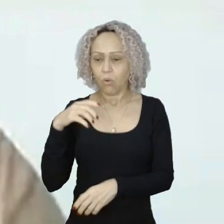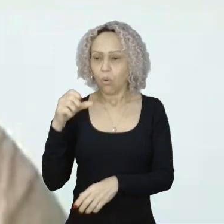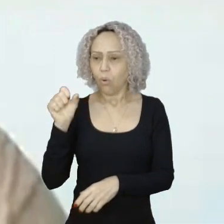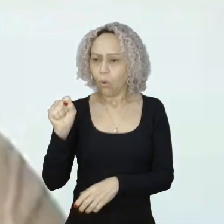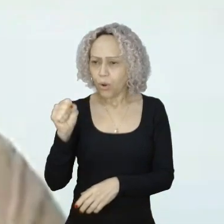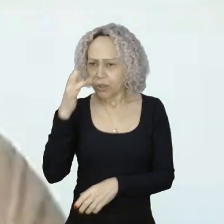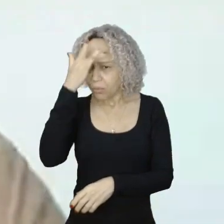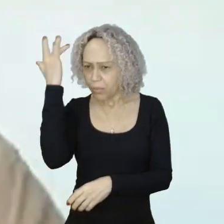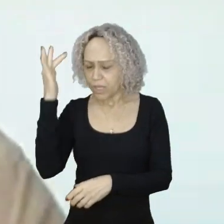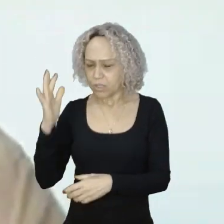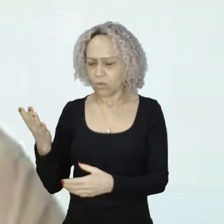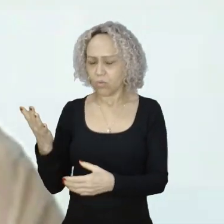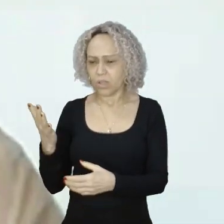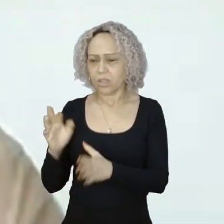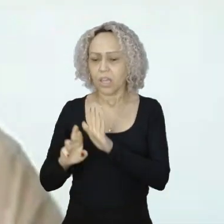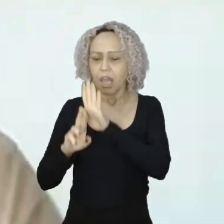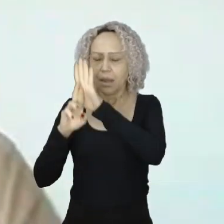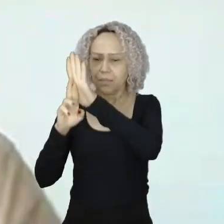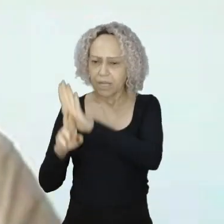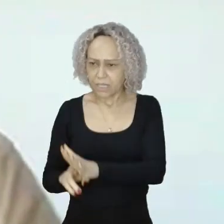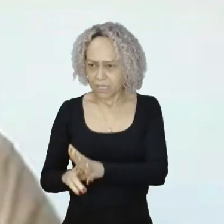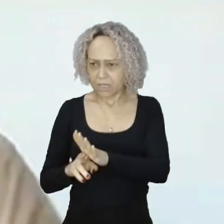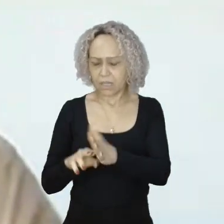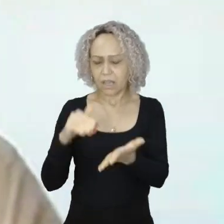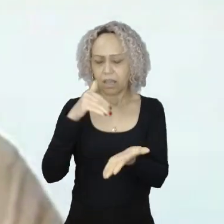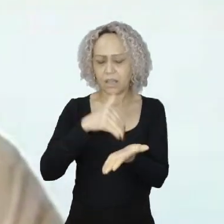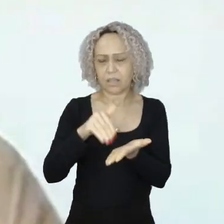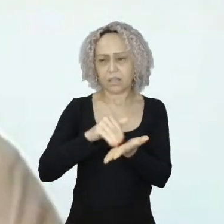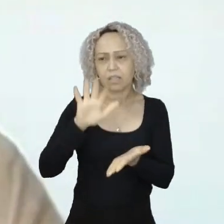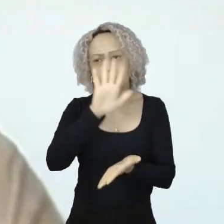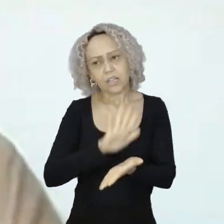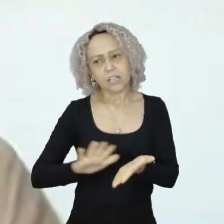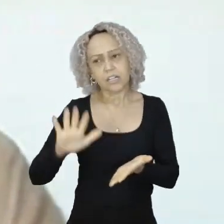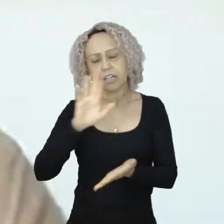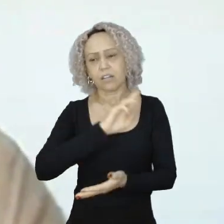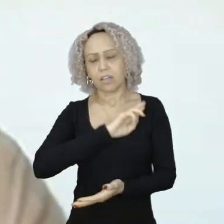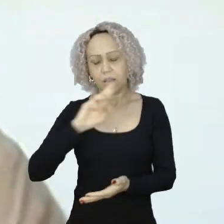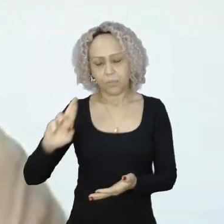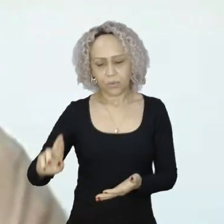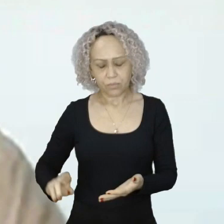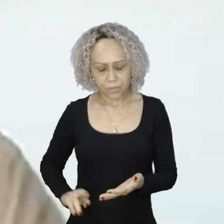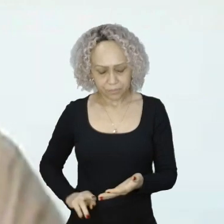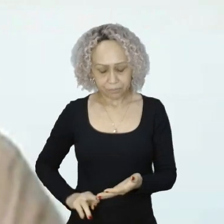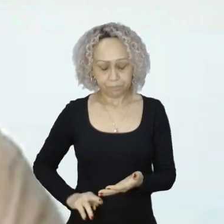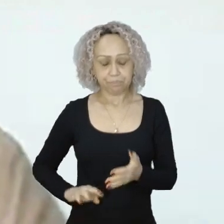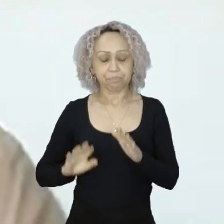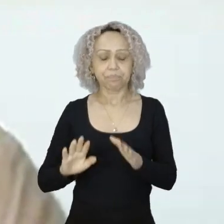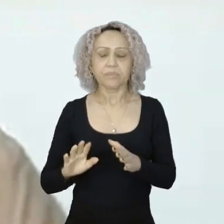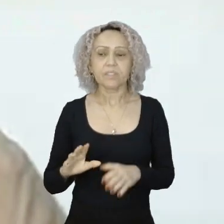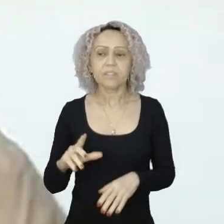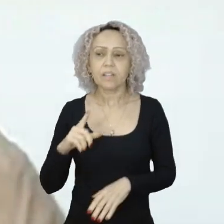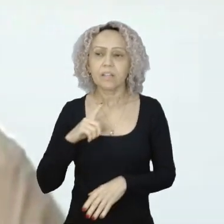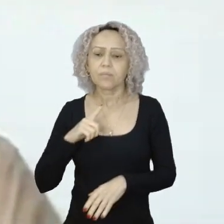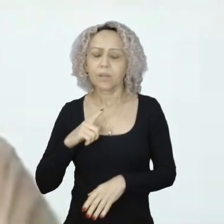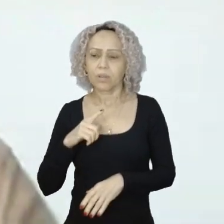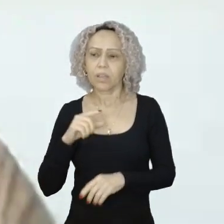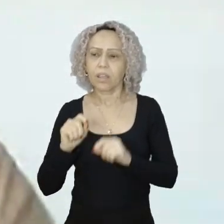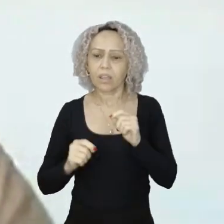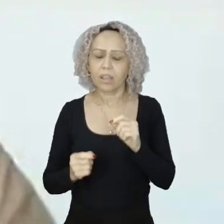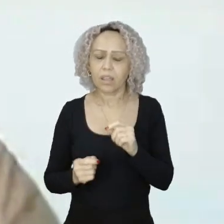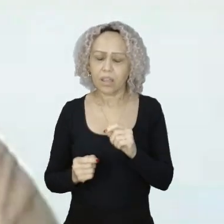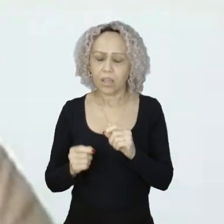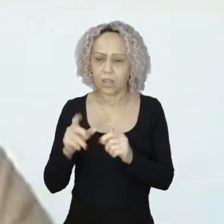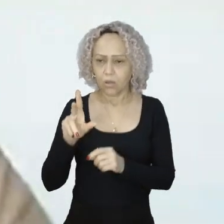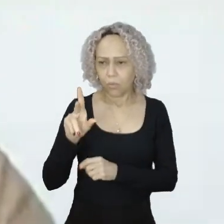membros. Nós já tivemos uma iniciativa muito importante, que foi o PPA participativo.